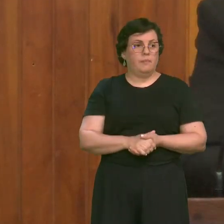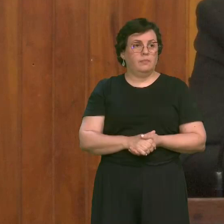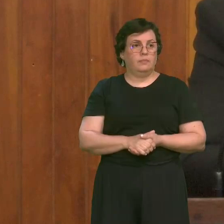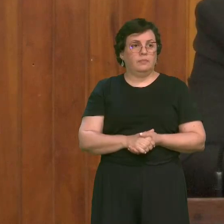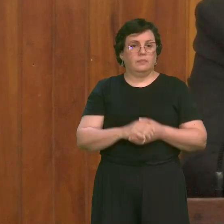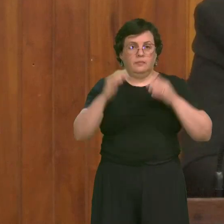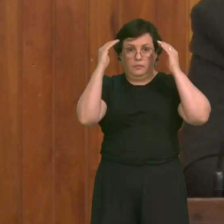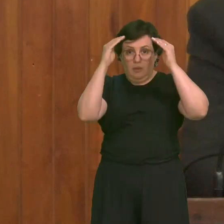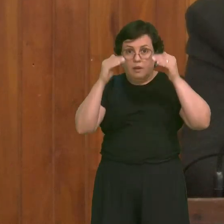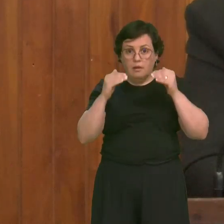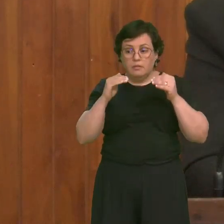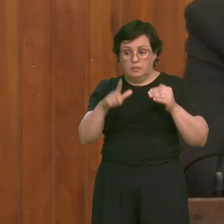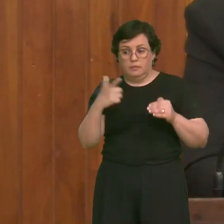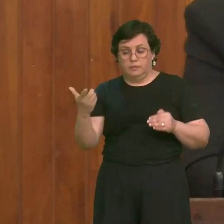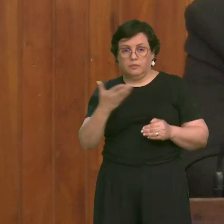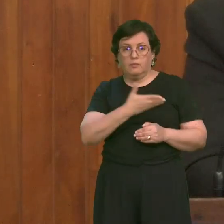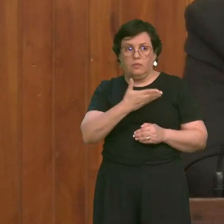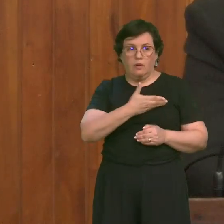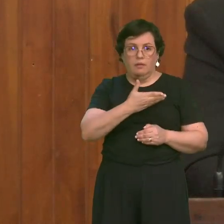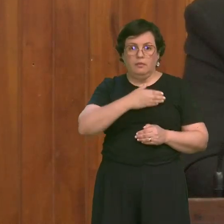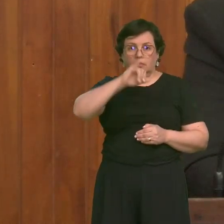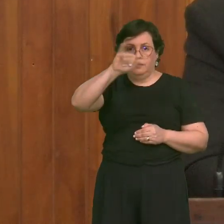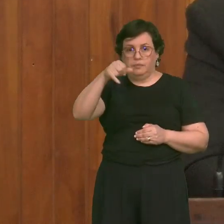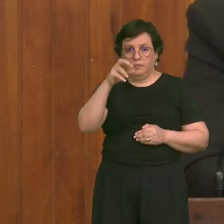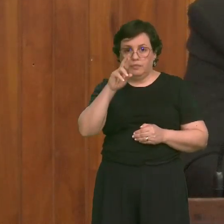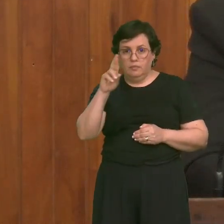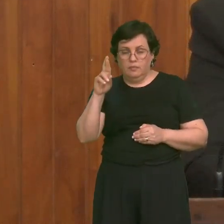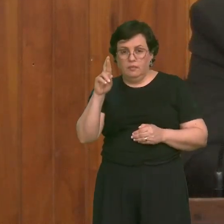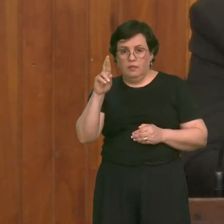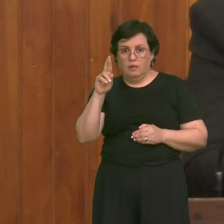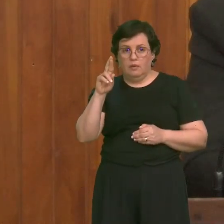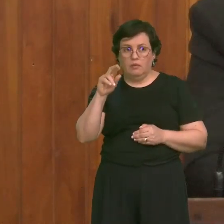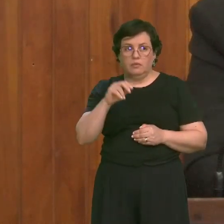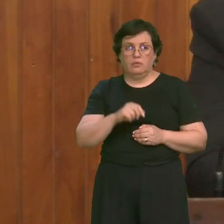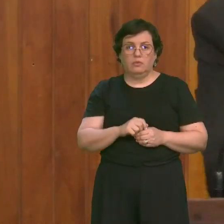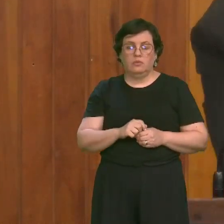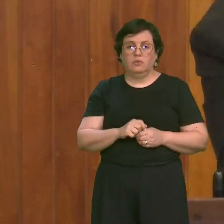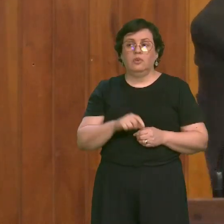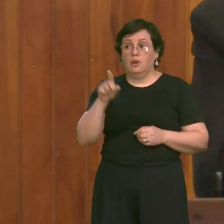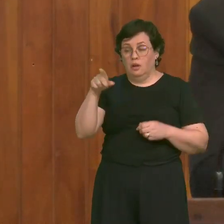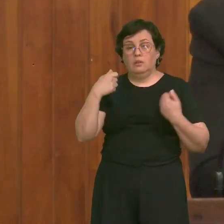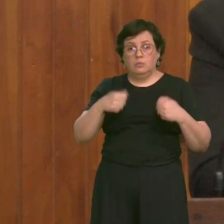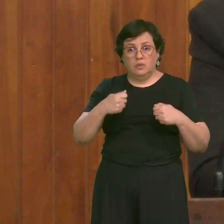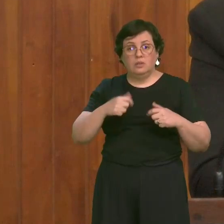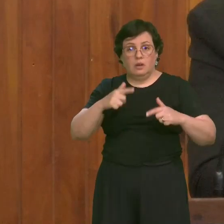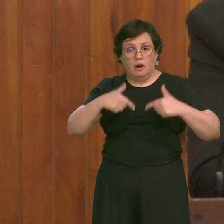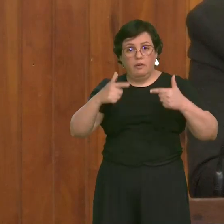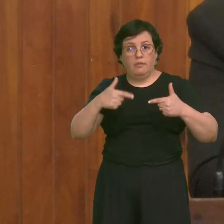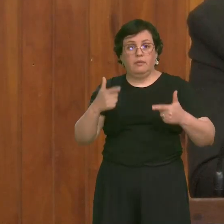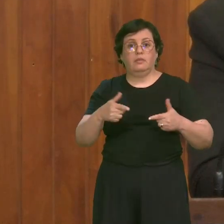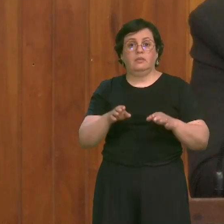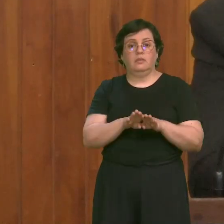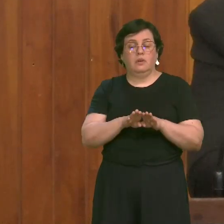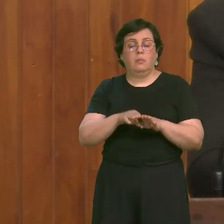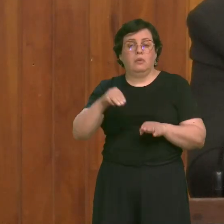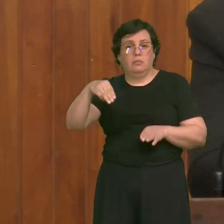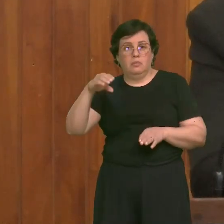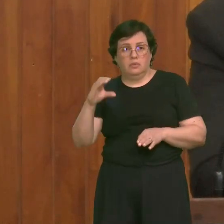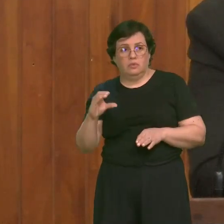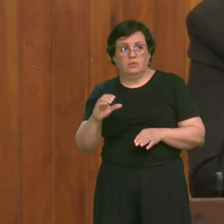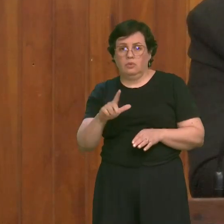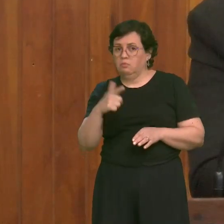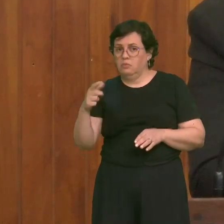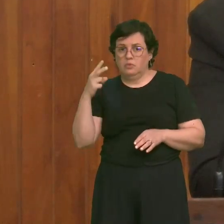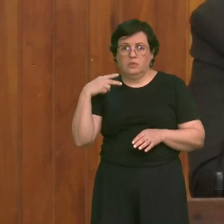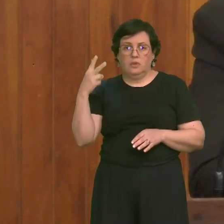respeito à posição dos colegas colega Júnior Morais líder do governo a função dele tem que defender defendo a posição do vereador Custódio